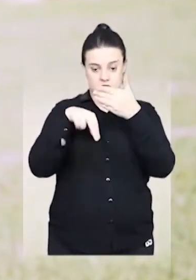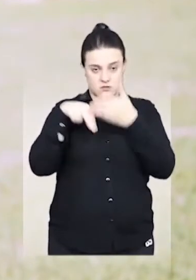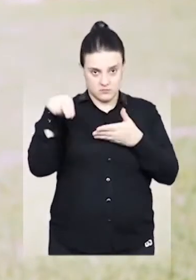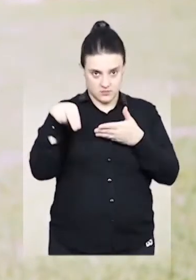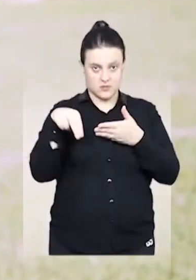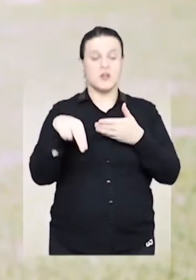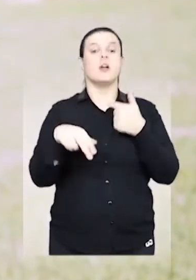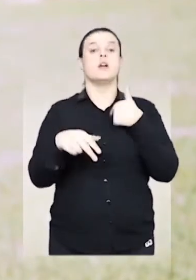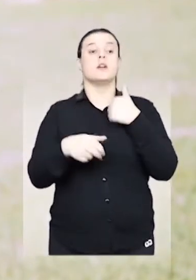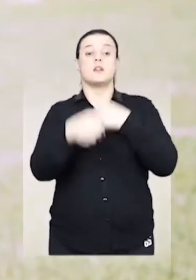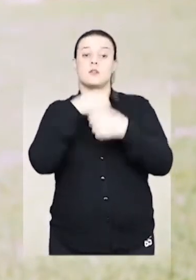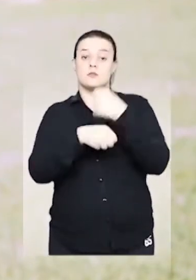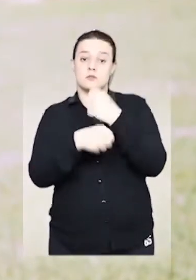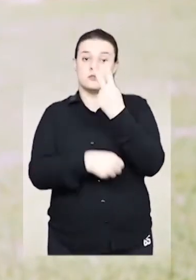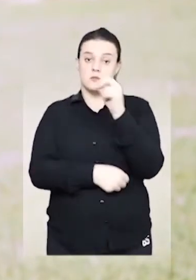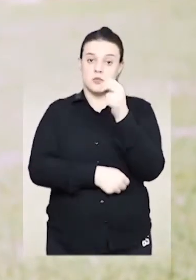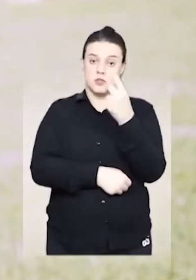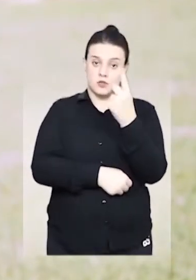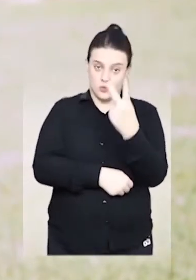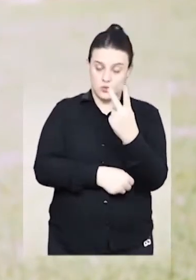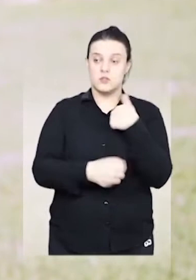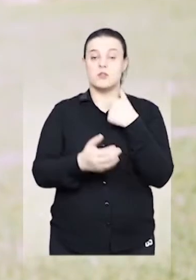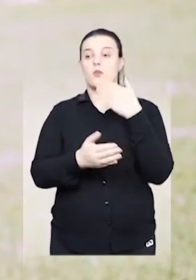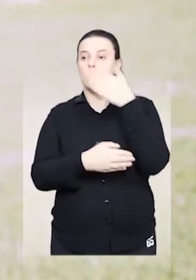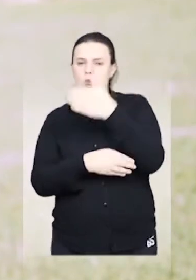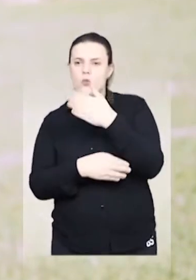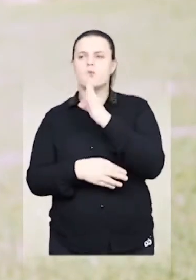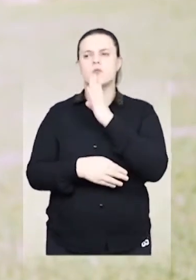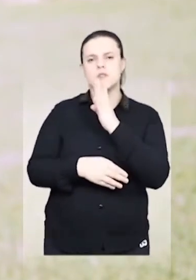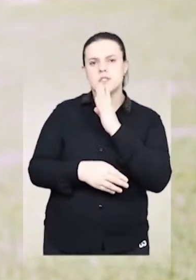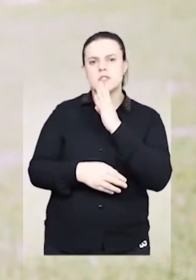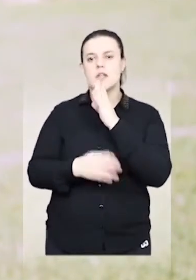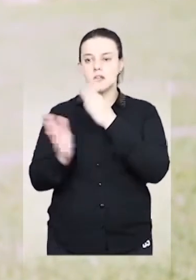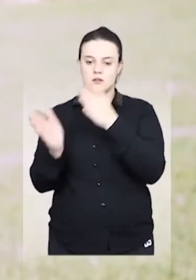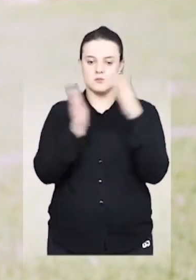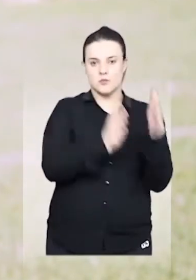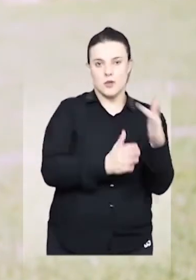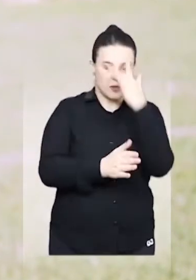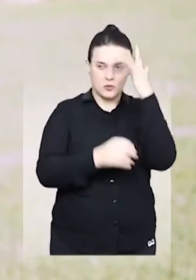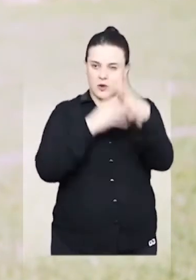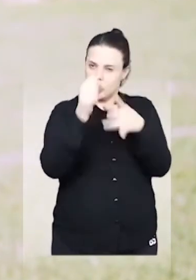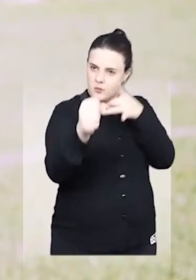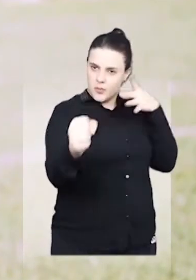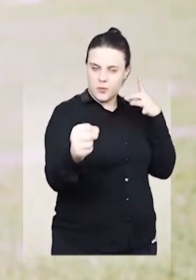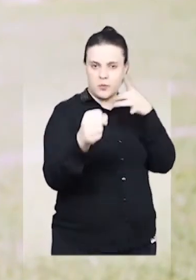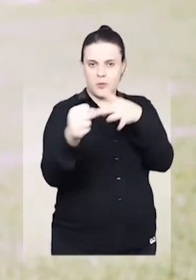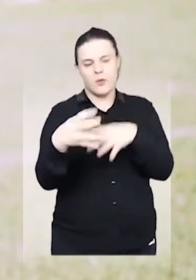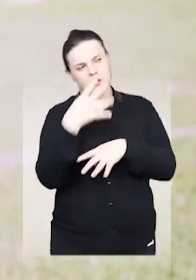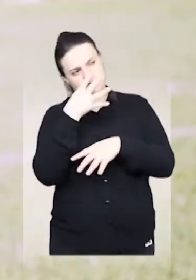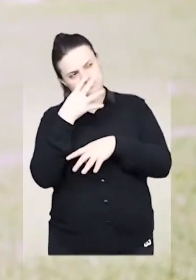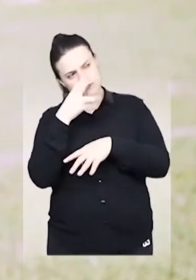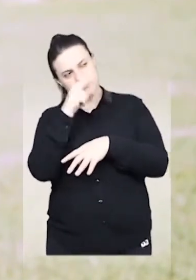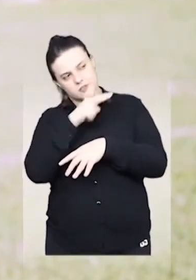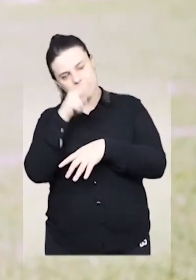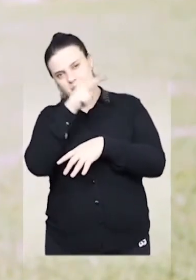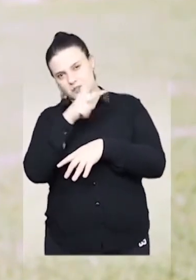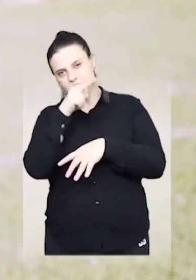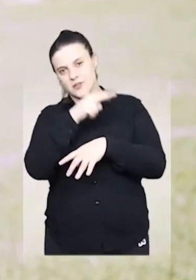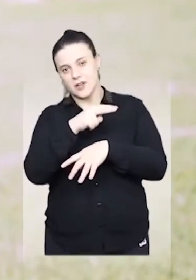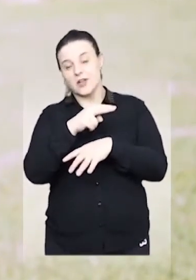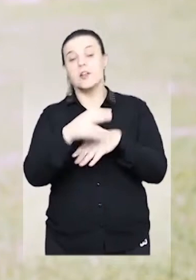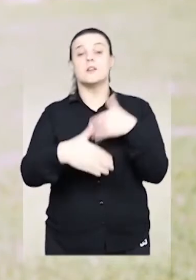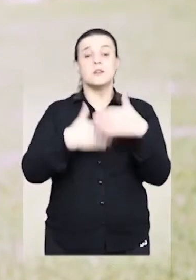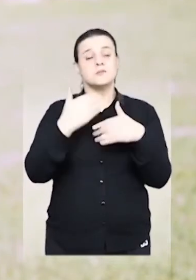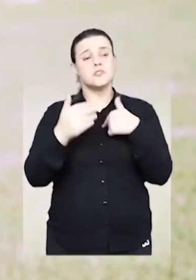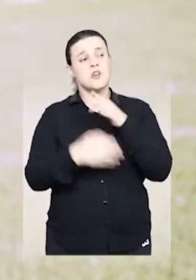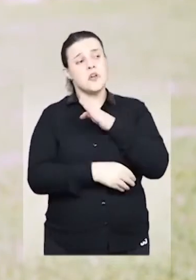Então, em 2012, eu fui conhecer a modalidade, jogava o badminton, na quadra ao lado o pessoal atirava, sempre achei muito bonito o esporte. E